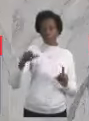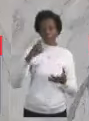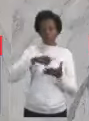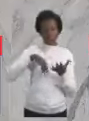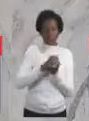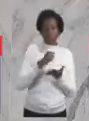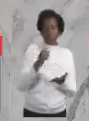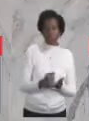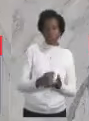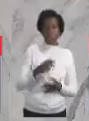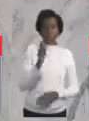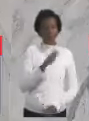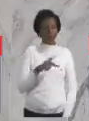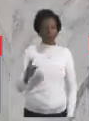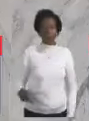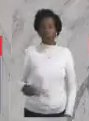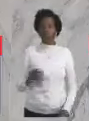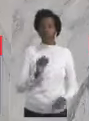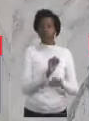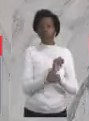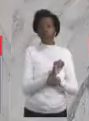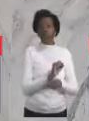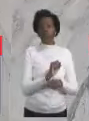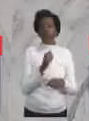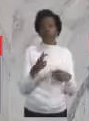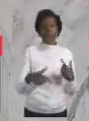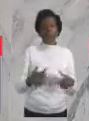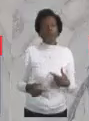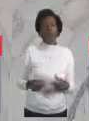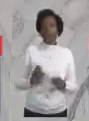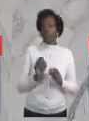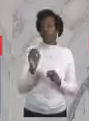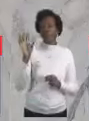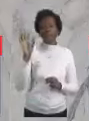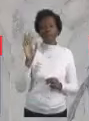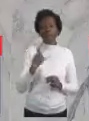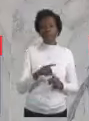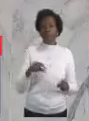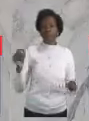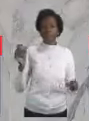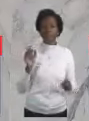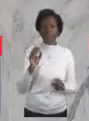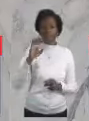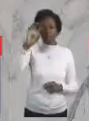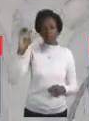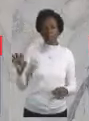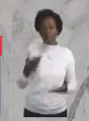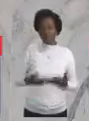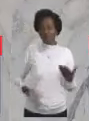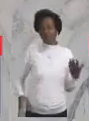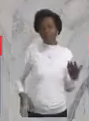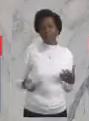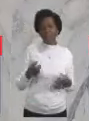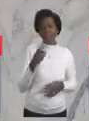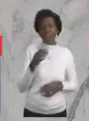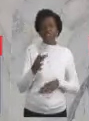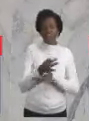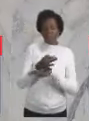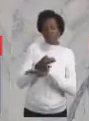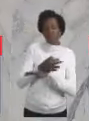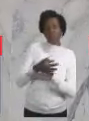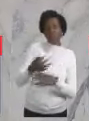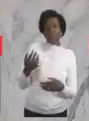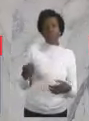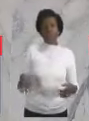tem a interrupção e ele sai da rede estadual absurdo e perde tudo perto de férias quem Coelho tem